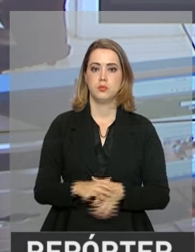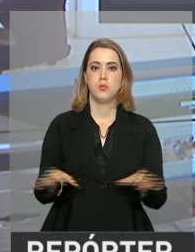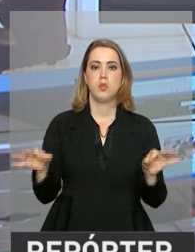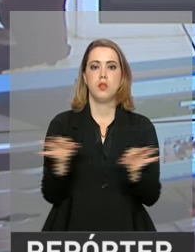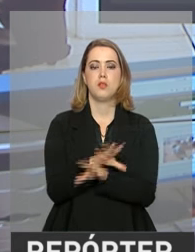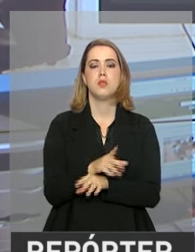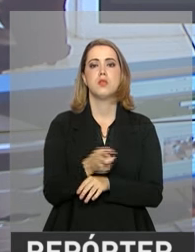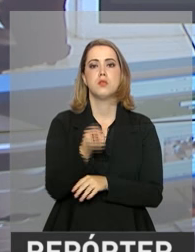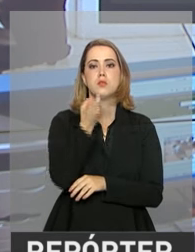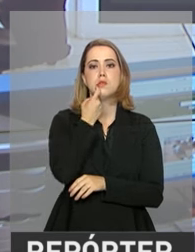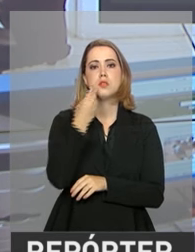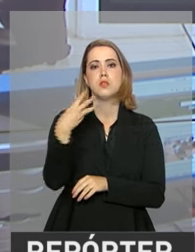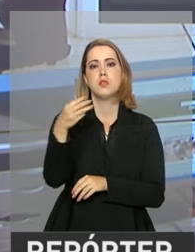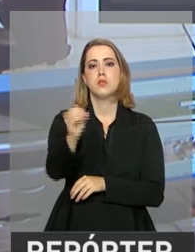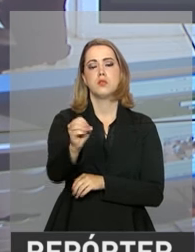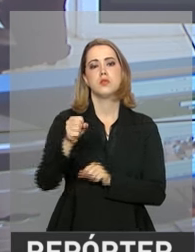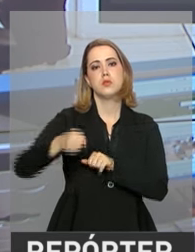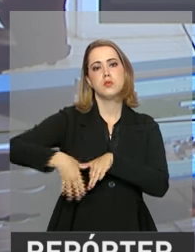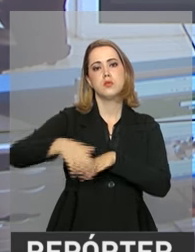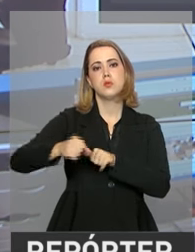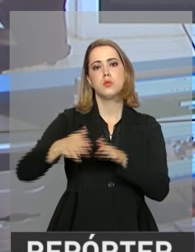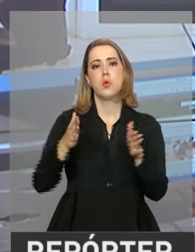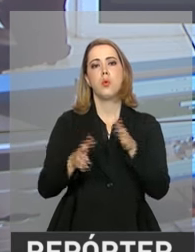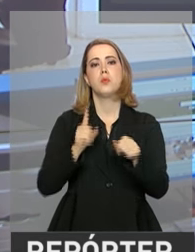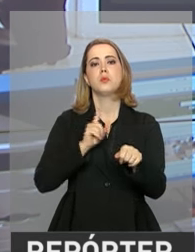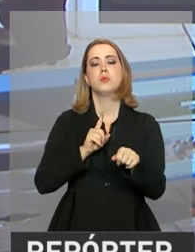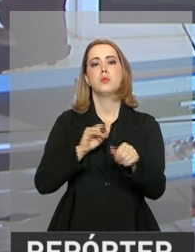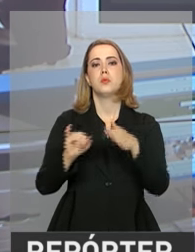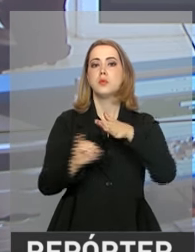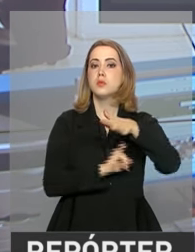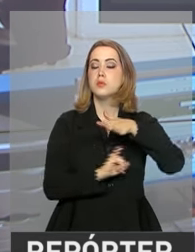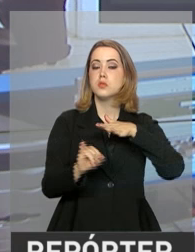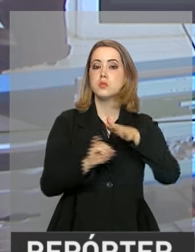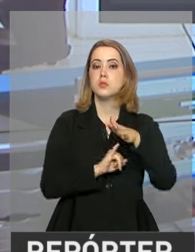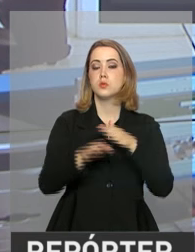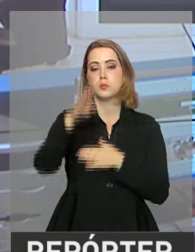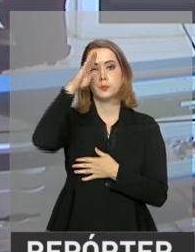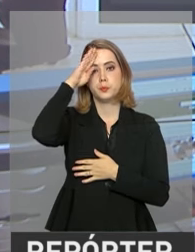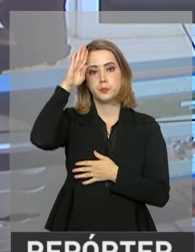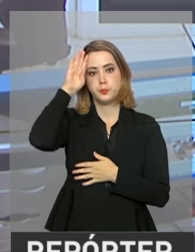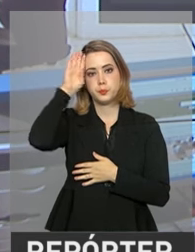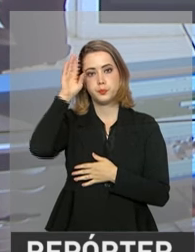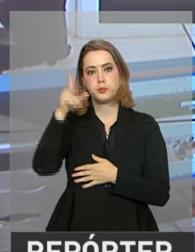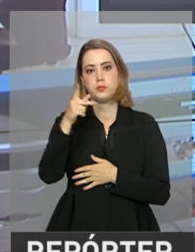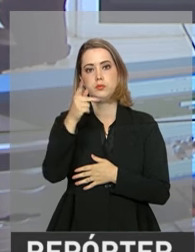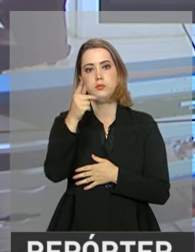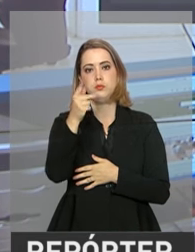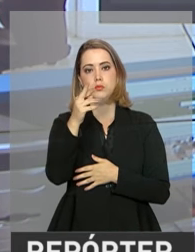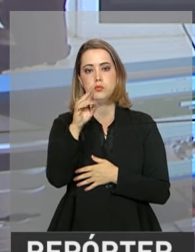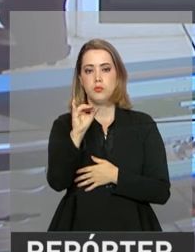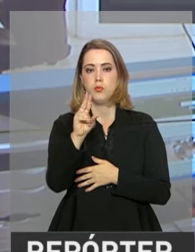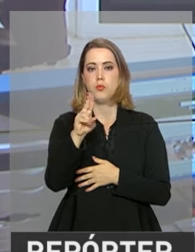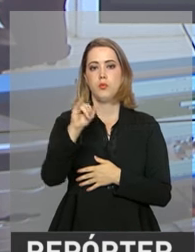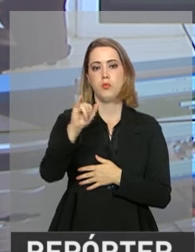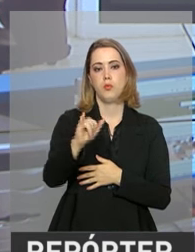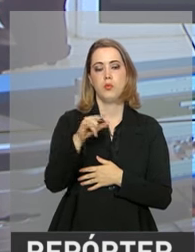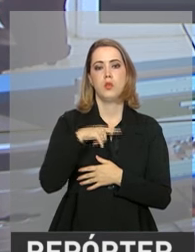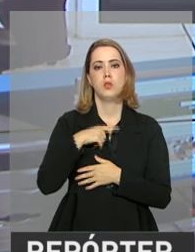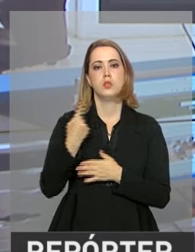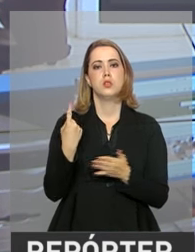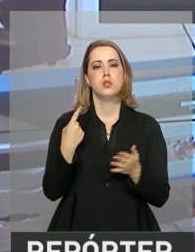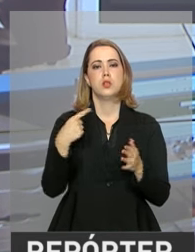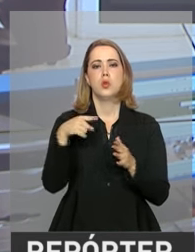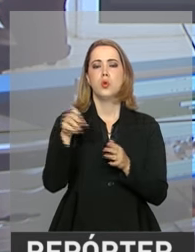diafeira dia 30 o prazo para as instituições de ensino superior participantes do ProUni programa Universidade para Todos